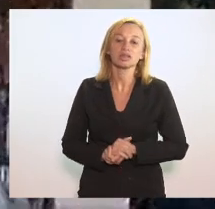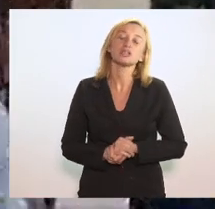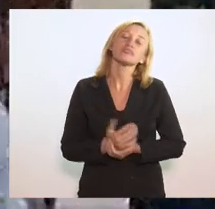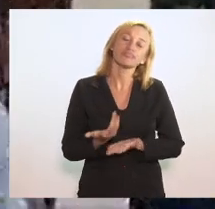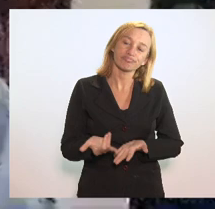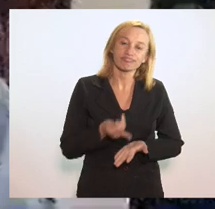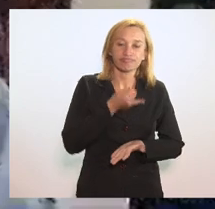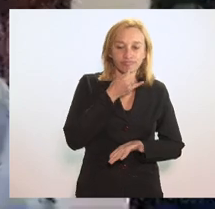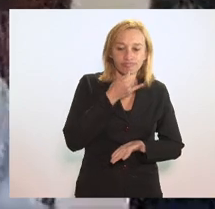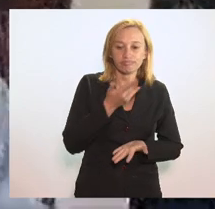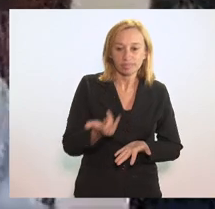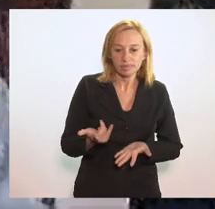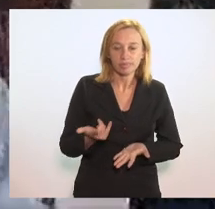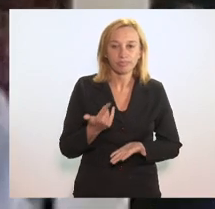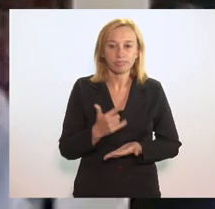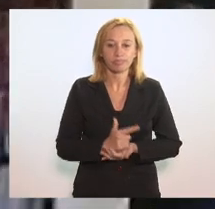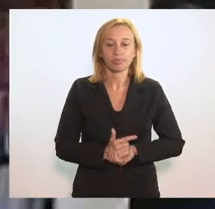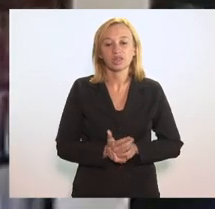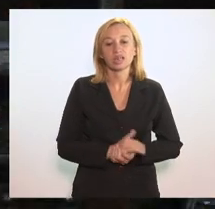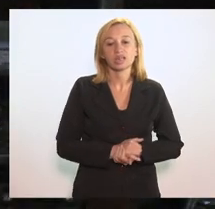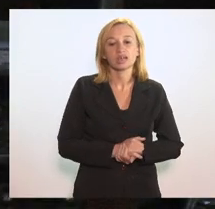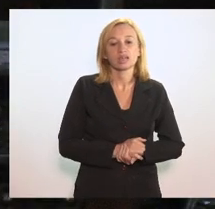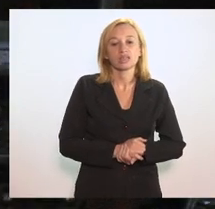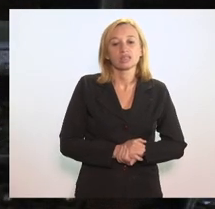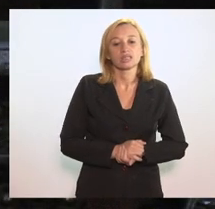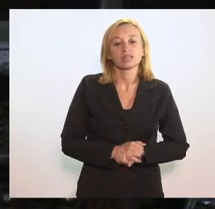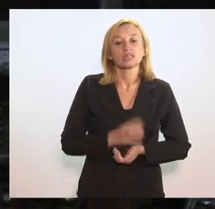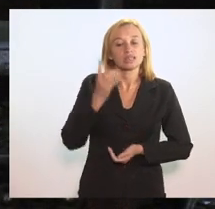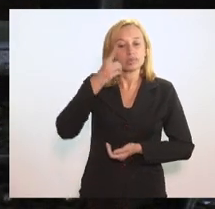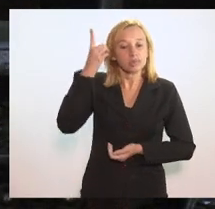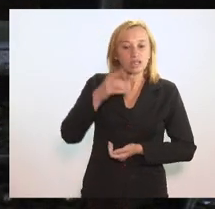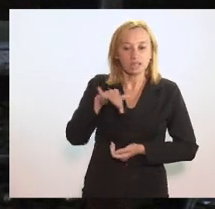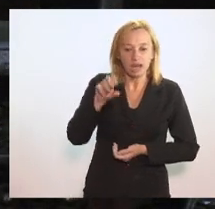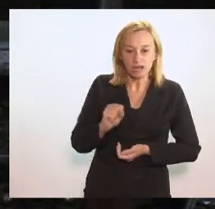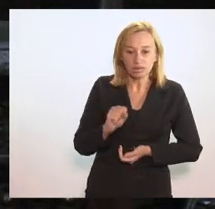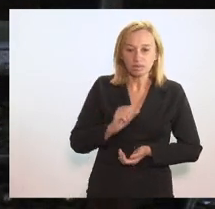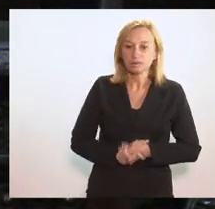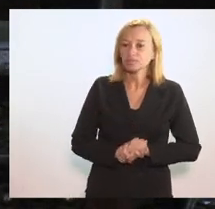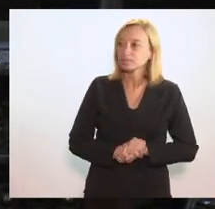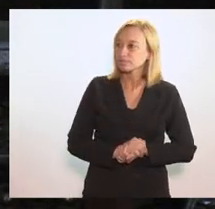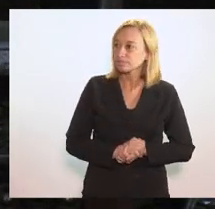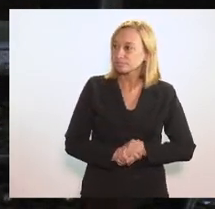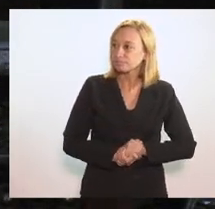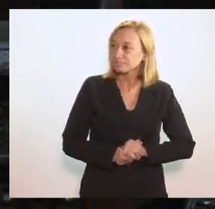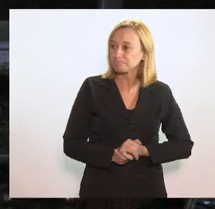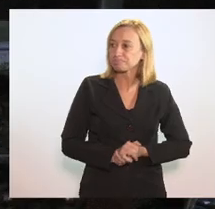perda realmente é irreparável. Deputado Carlos, deputado Carlos Mink.